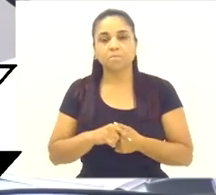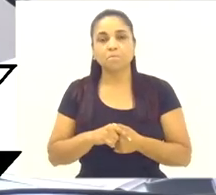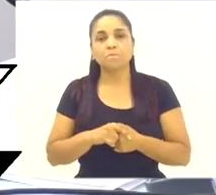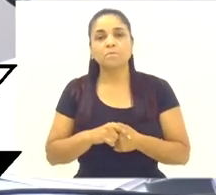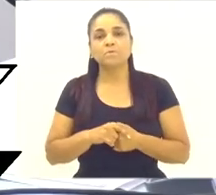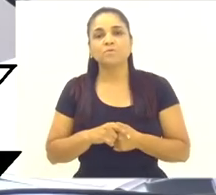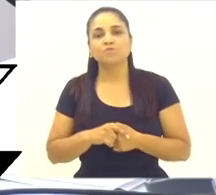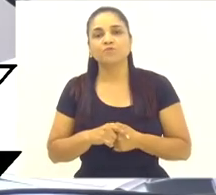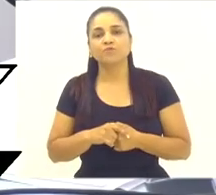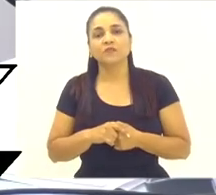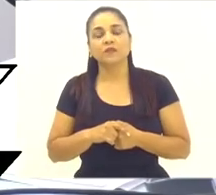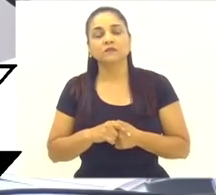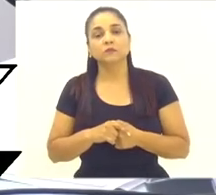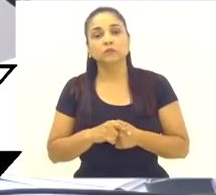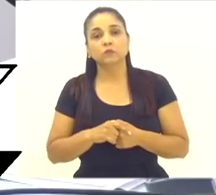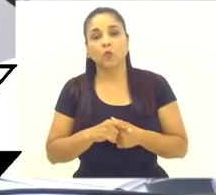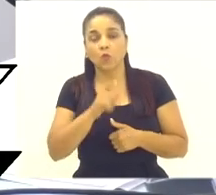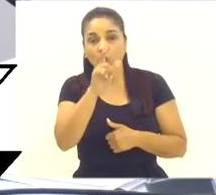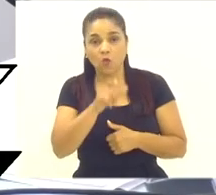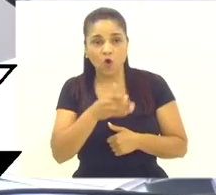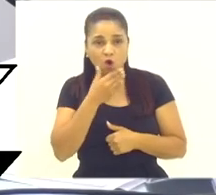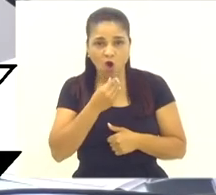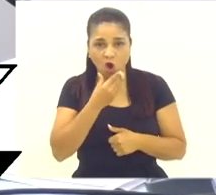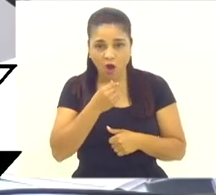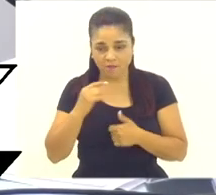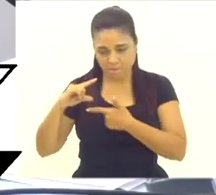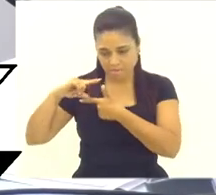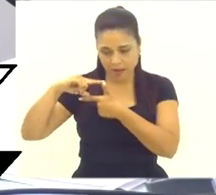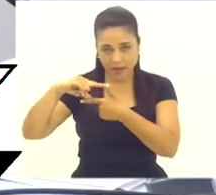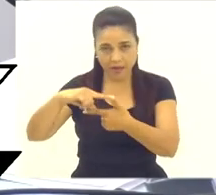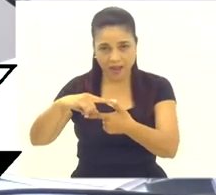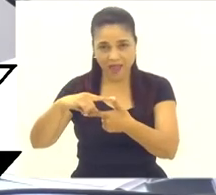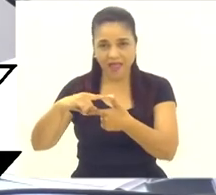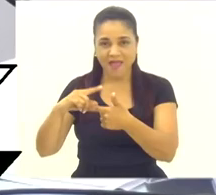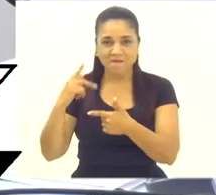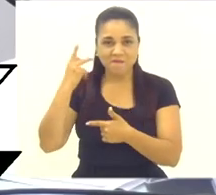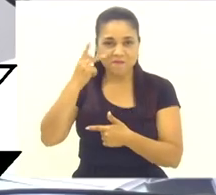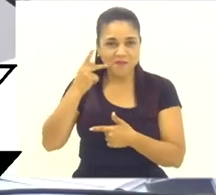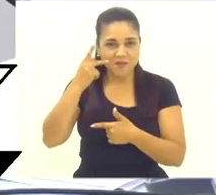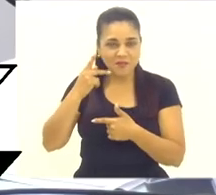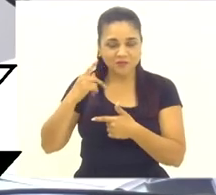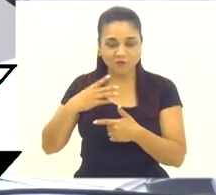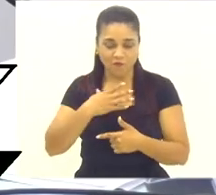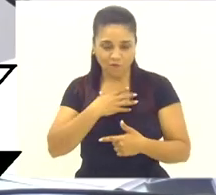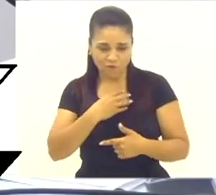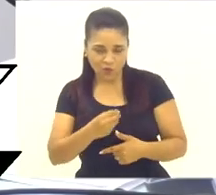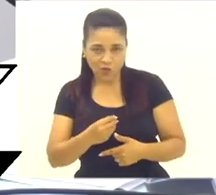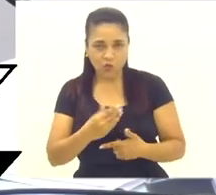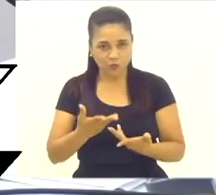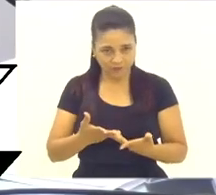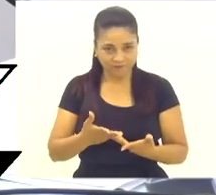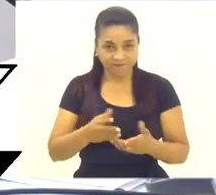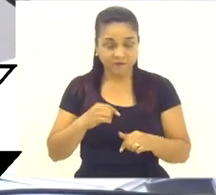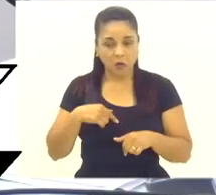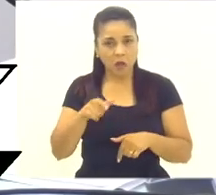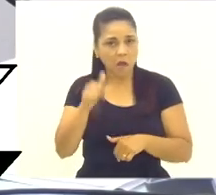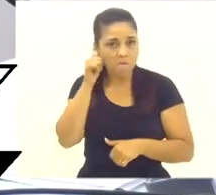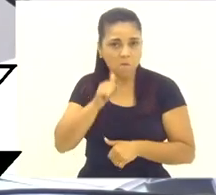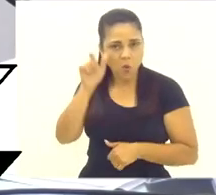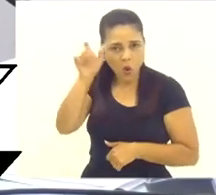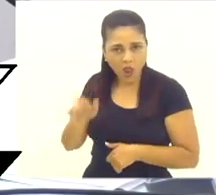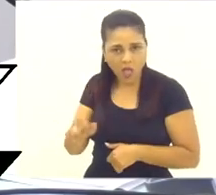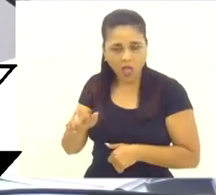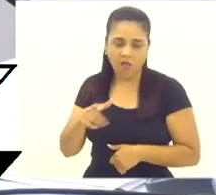homens ninguém contesta agora uma mulher é filho de um político Esposa de um político